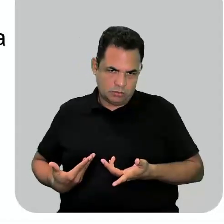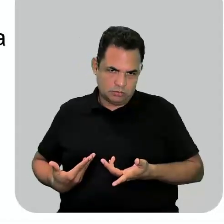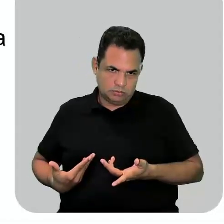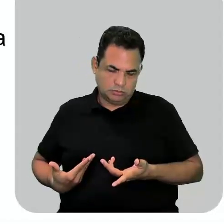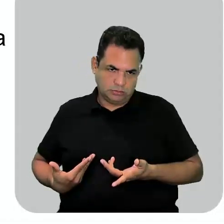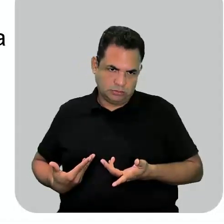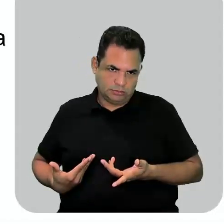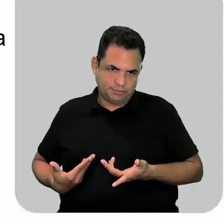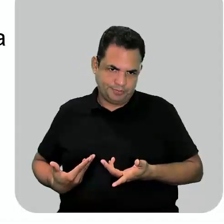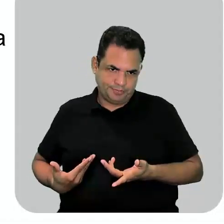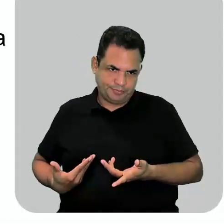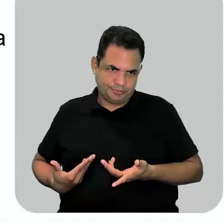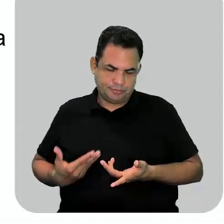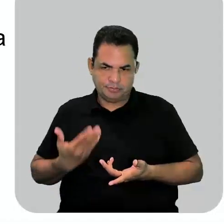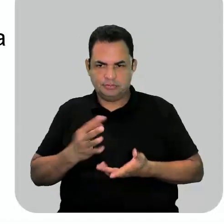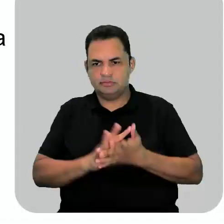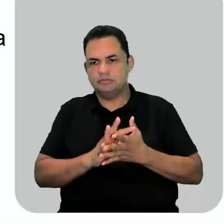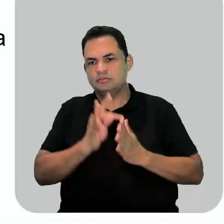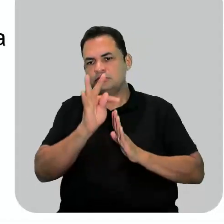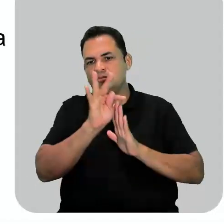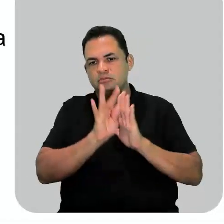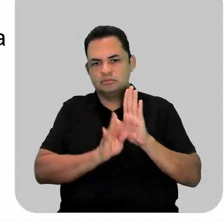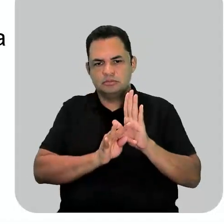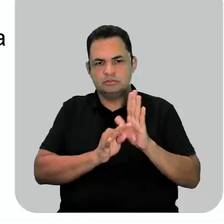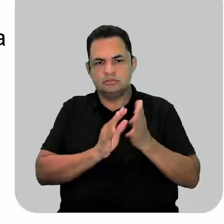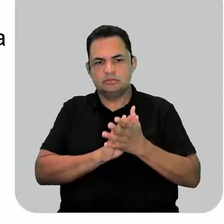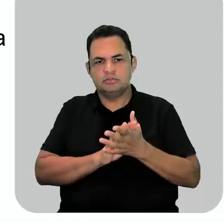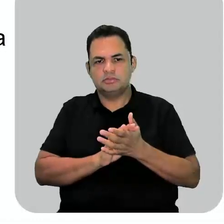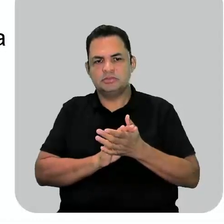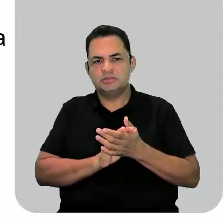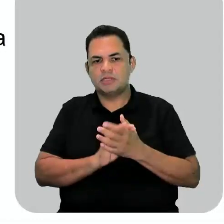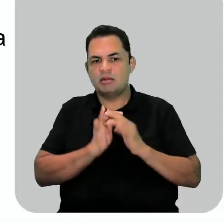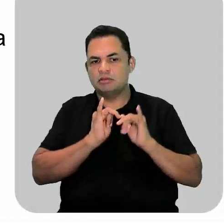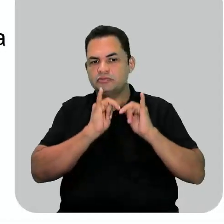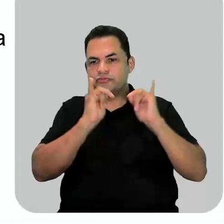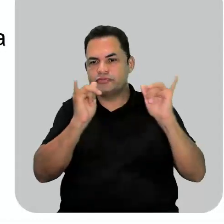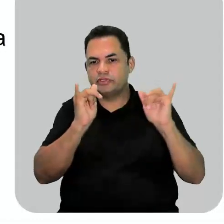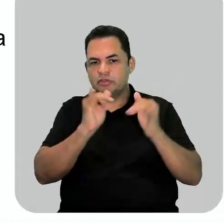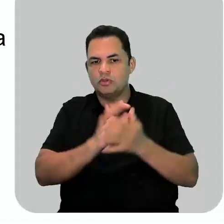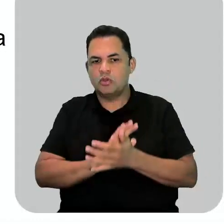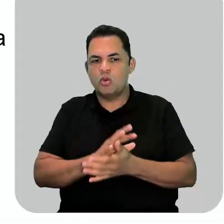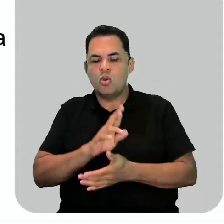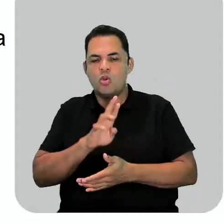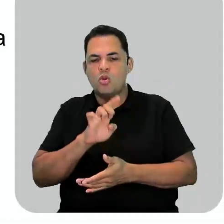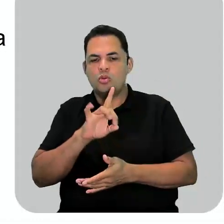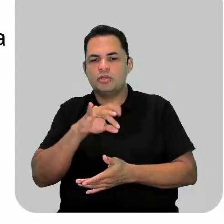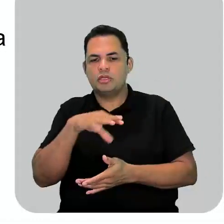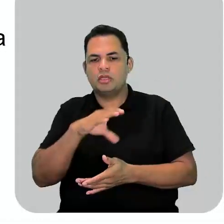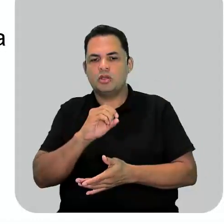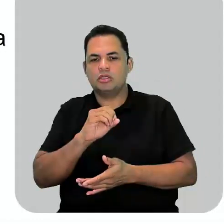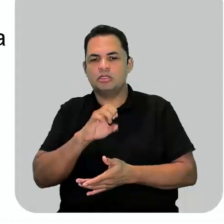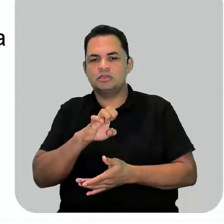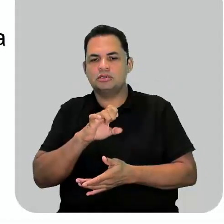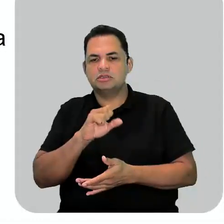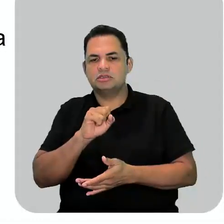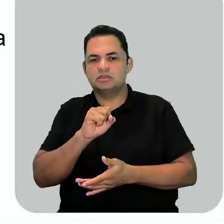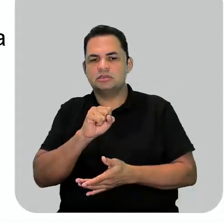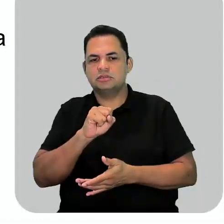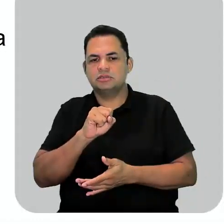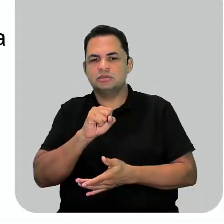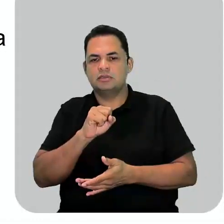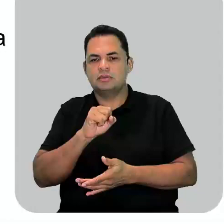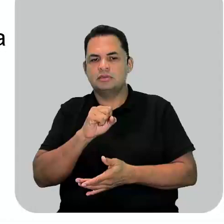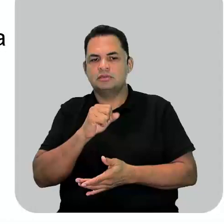texto publicado pelo Rodrigues Sá Pinto, que ele trata justamente do uso de anabolizante